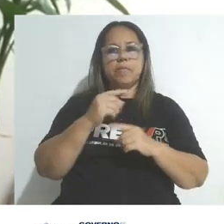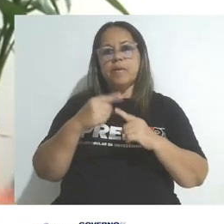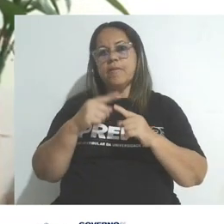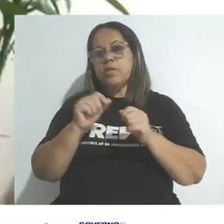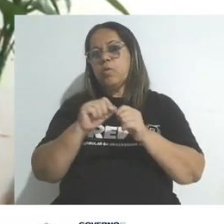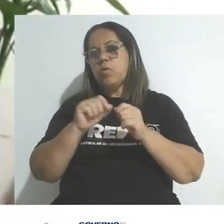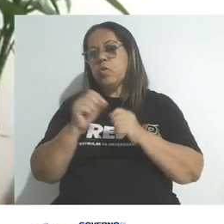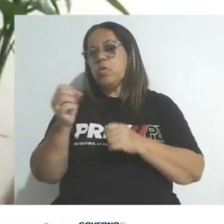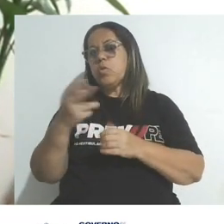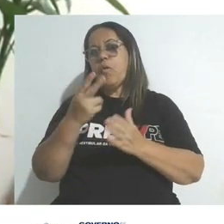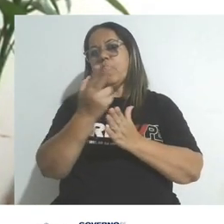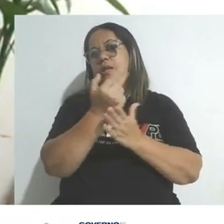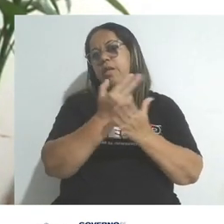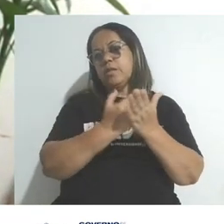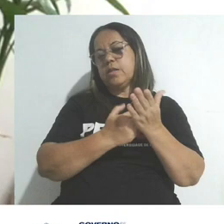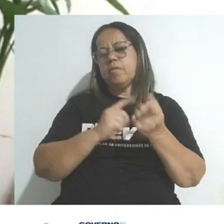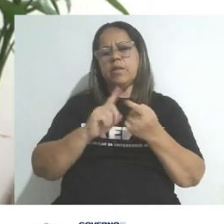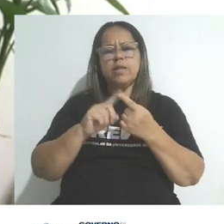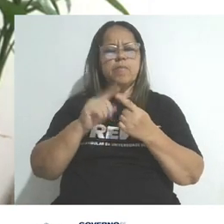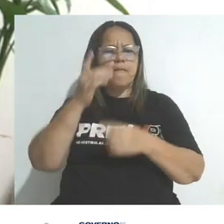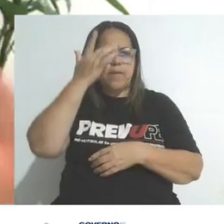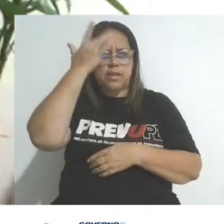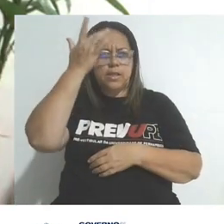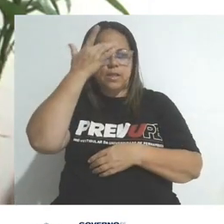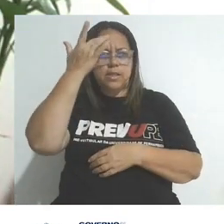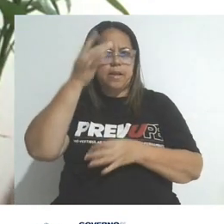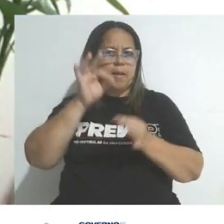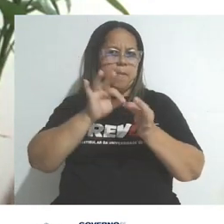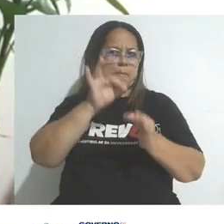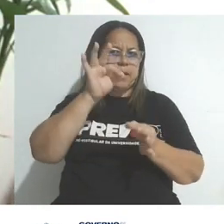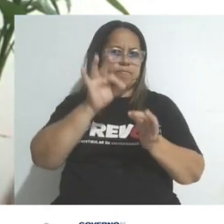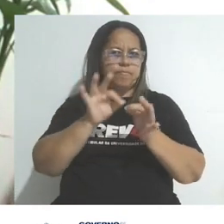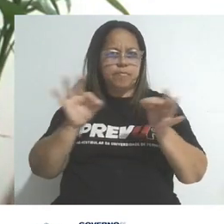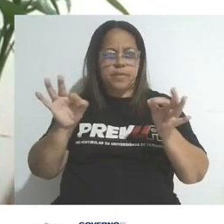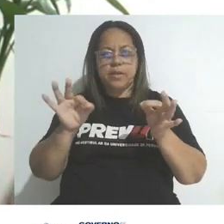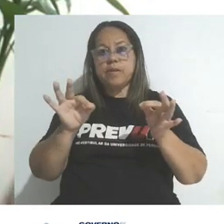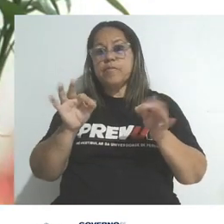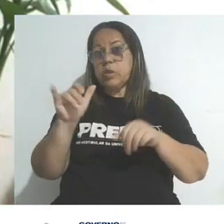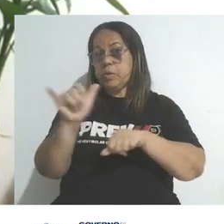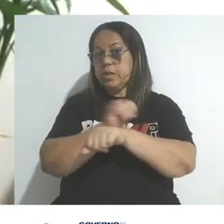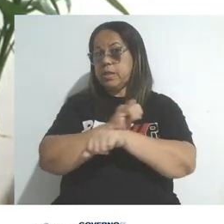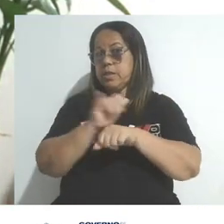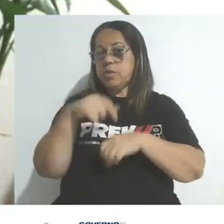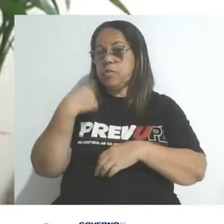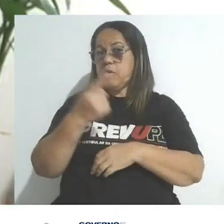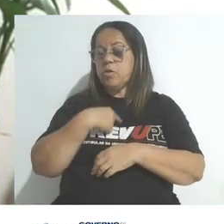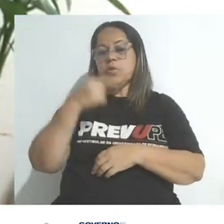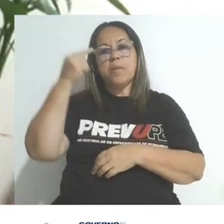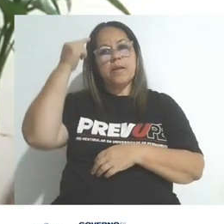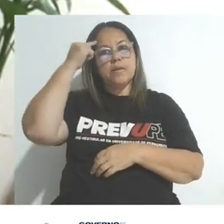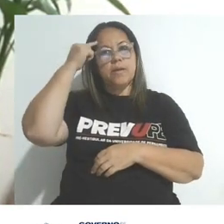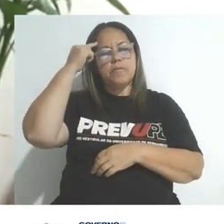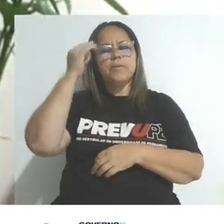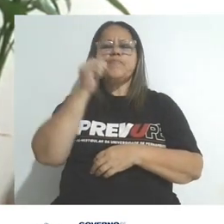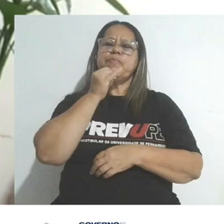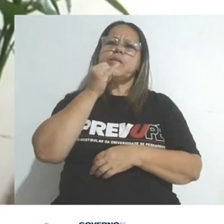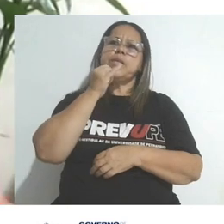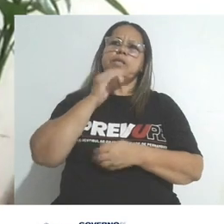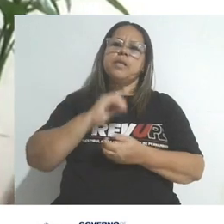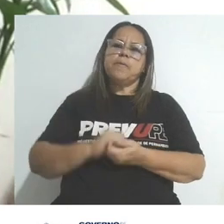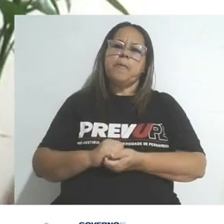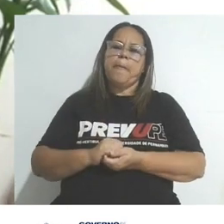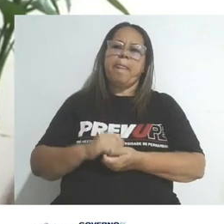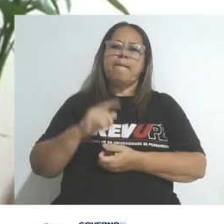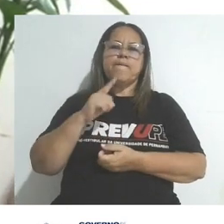nova figura e facilitar também nossas medidas. Isso é uma das estratégias para pensarmos, né? Por exemplo, se tem